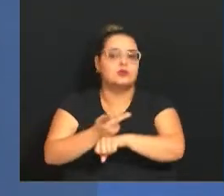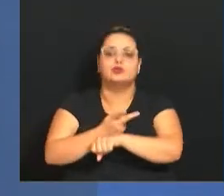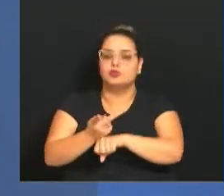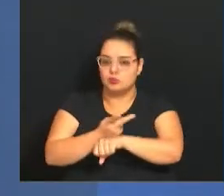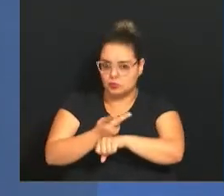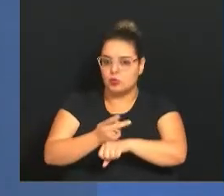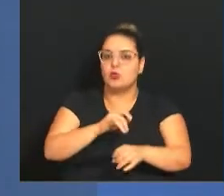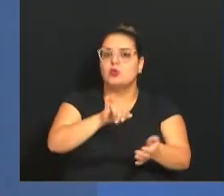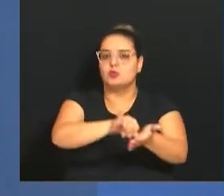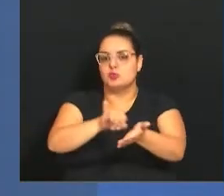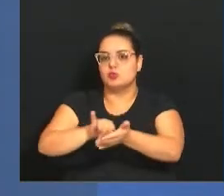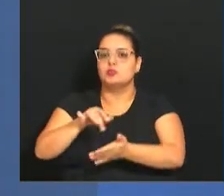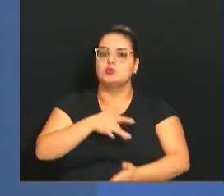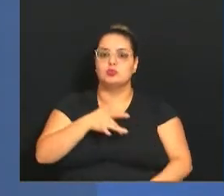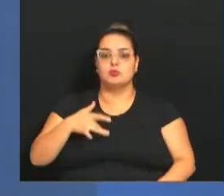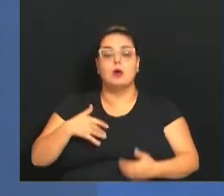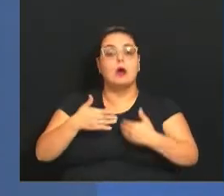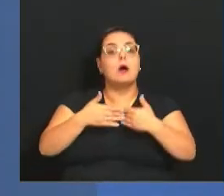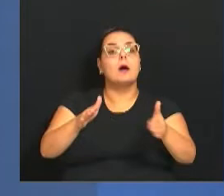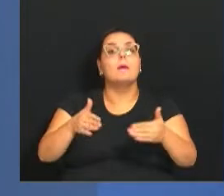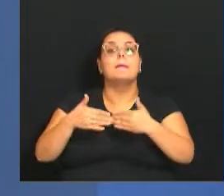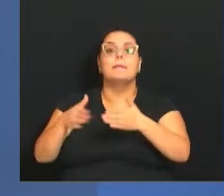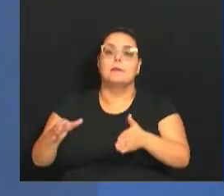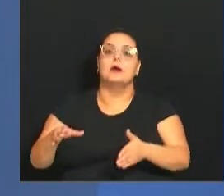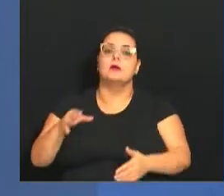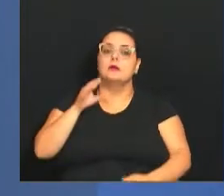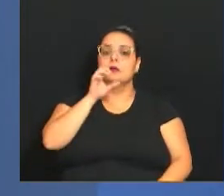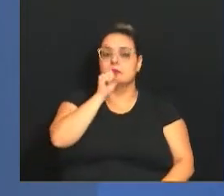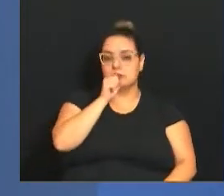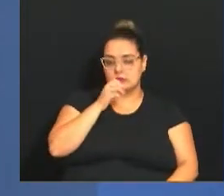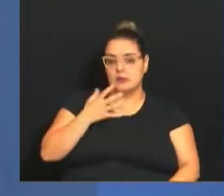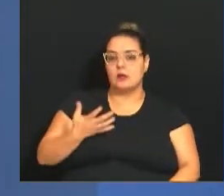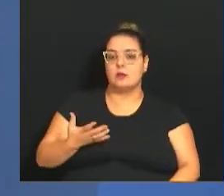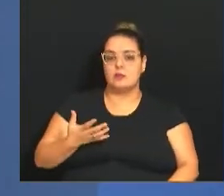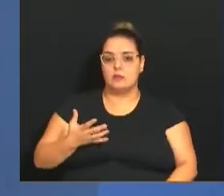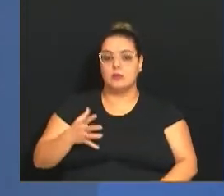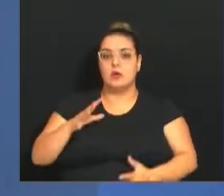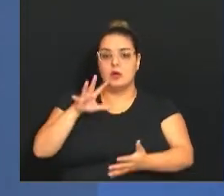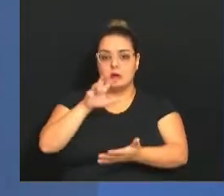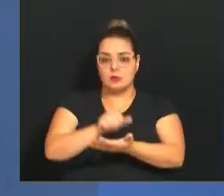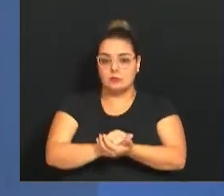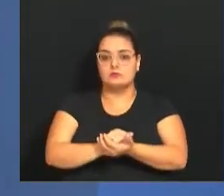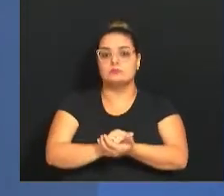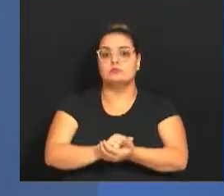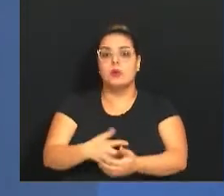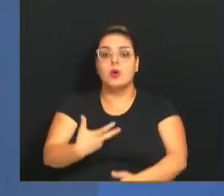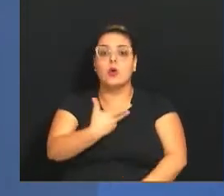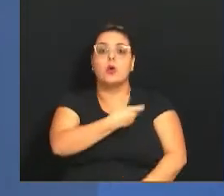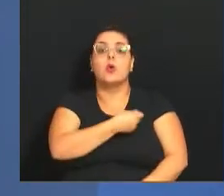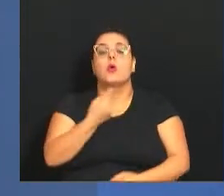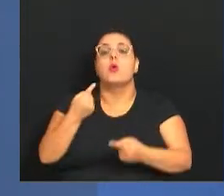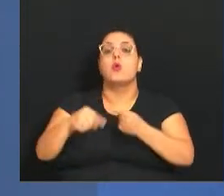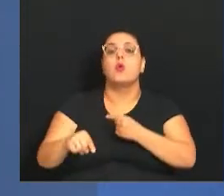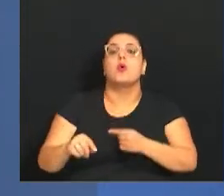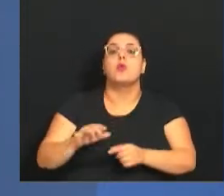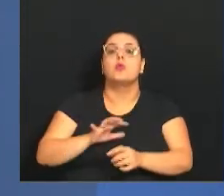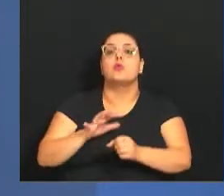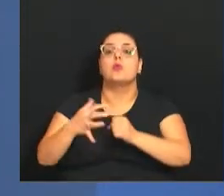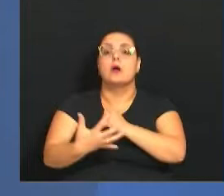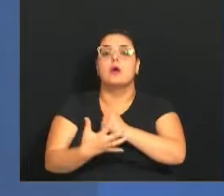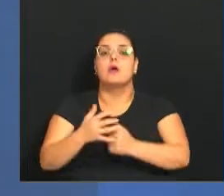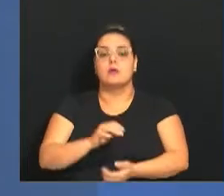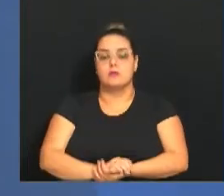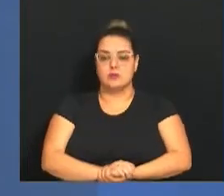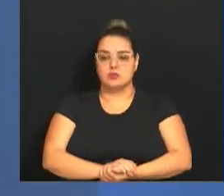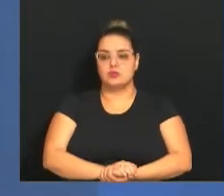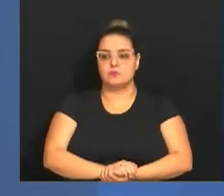centros de saúde que estarão abertos neste sábado para atualizar o calendário de vacinação contra a Covid-19. A gente lembra